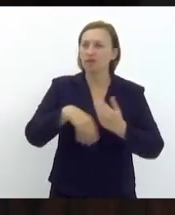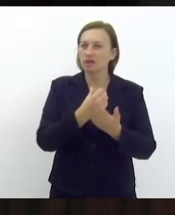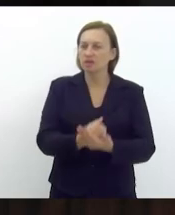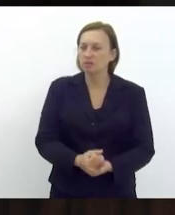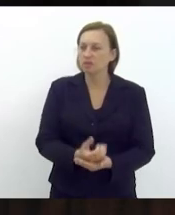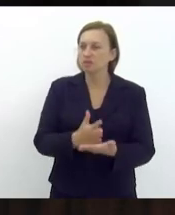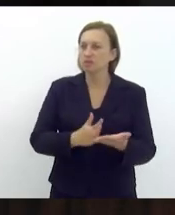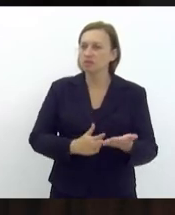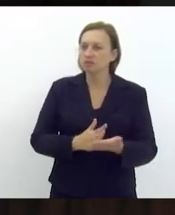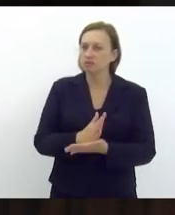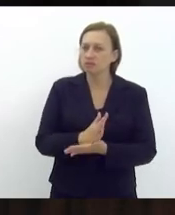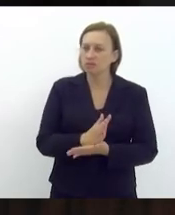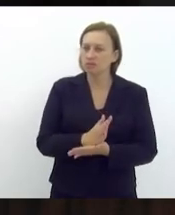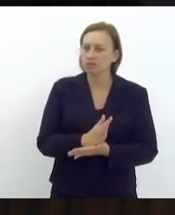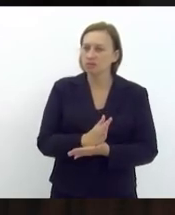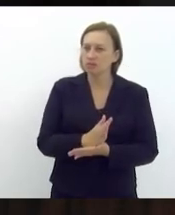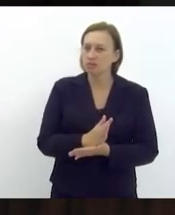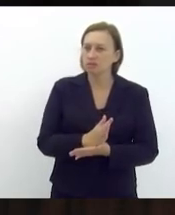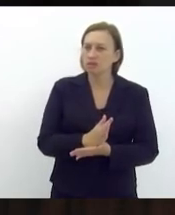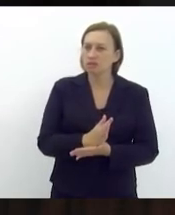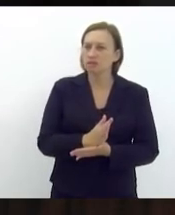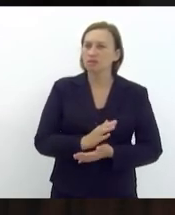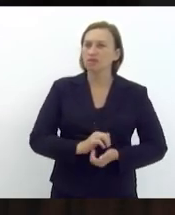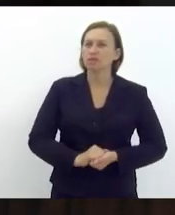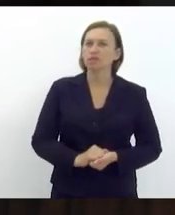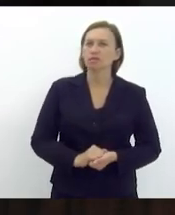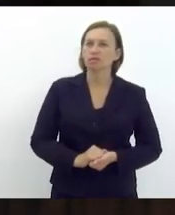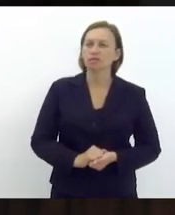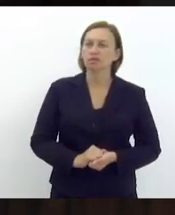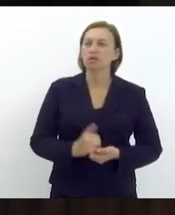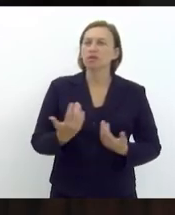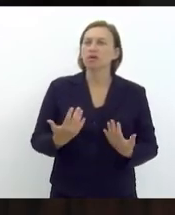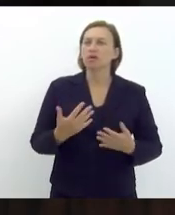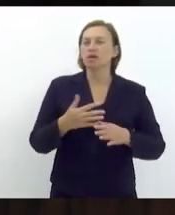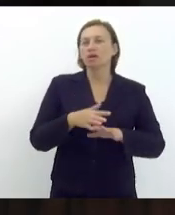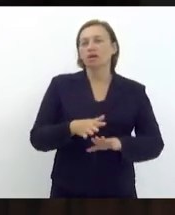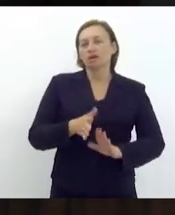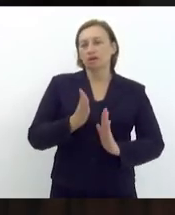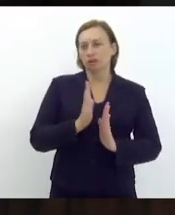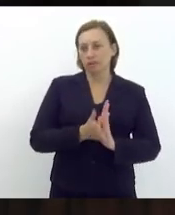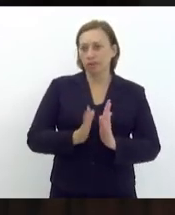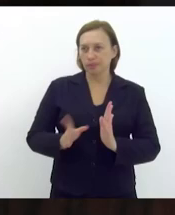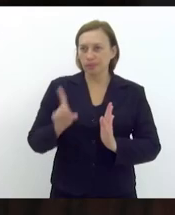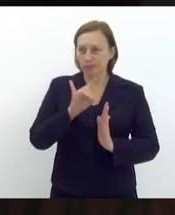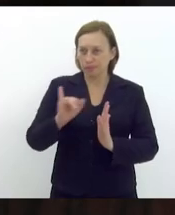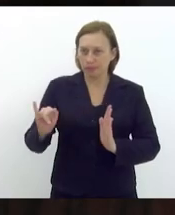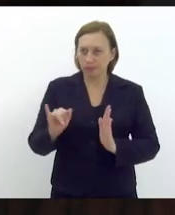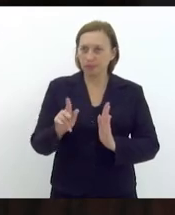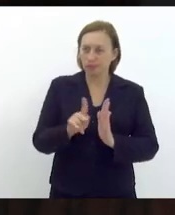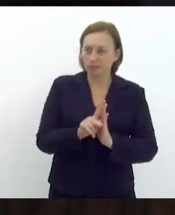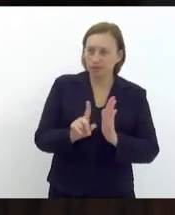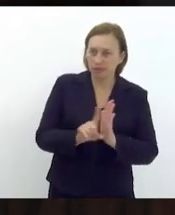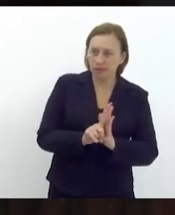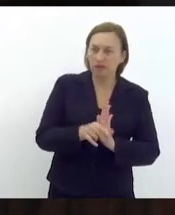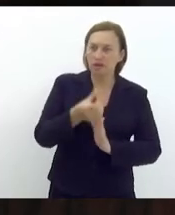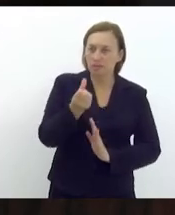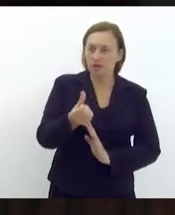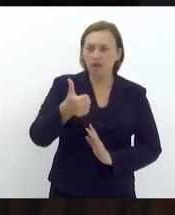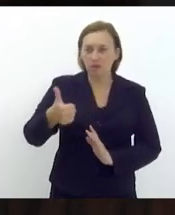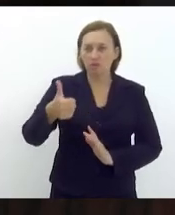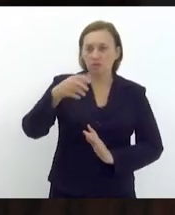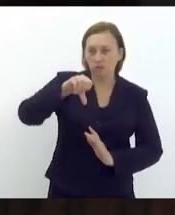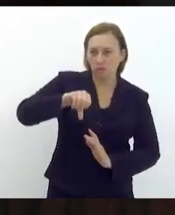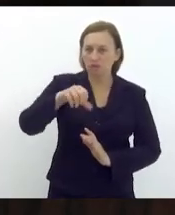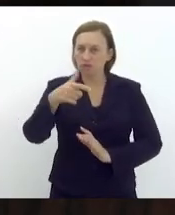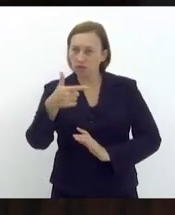aprovam permaneçam Como estão aprovado requerimento de inclusão na ordem do dia projeto de lei